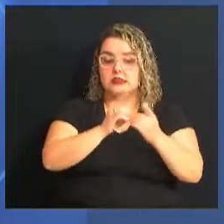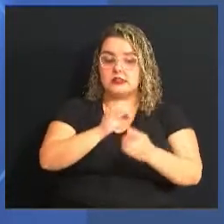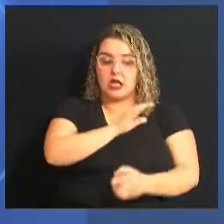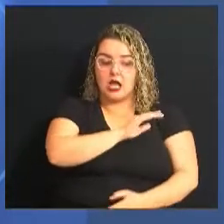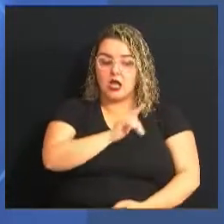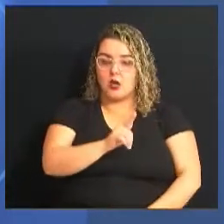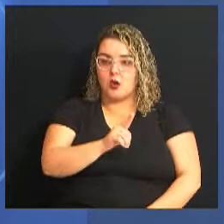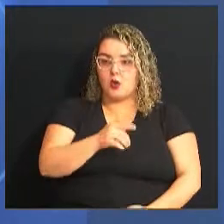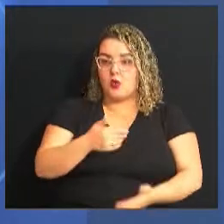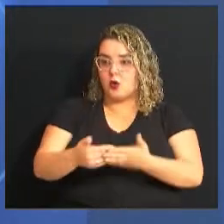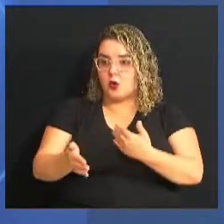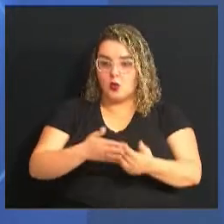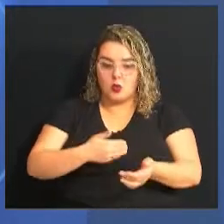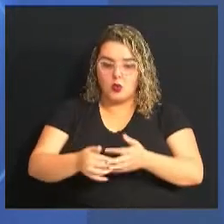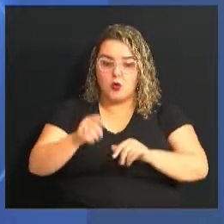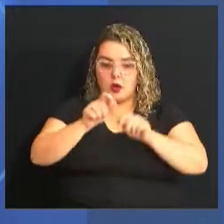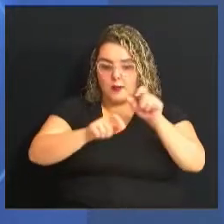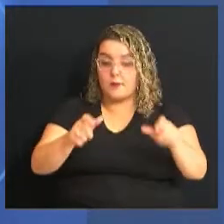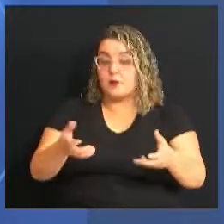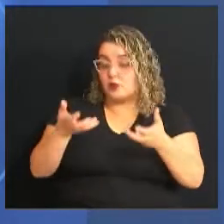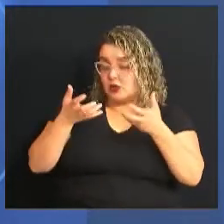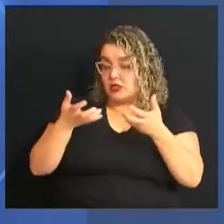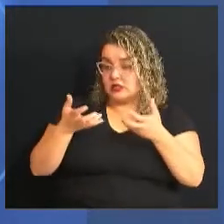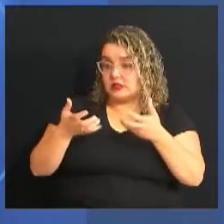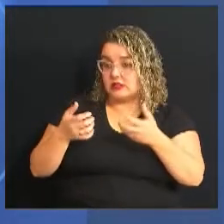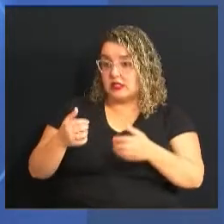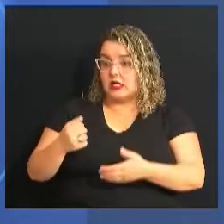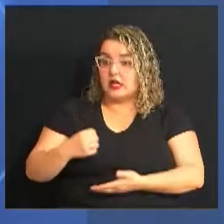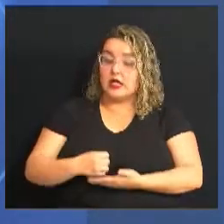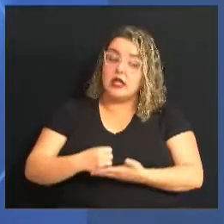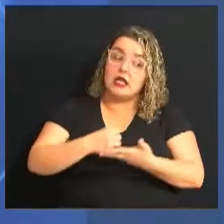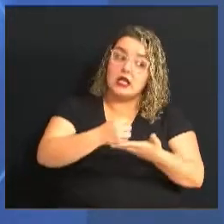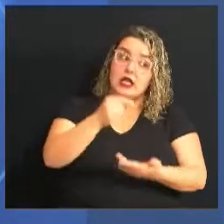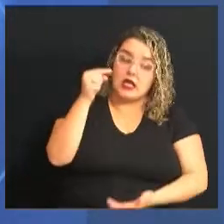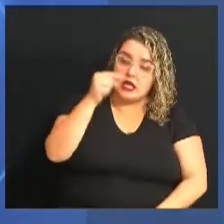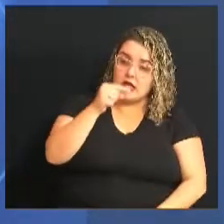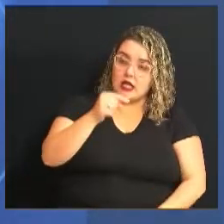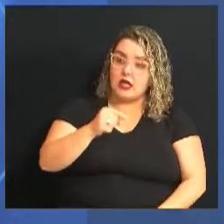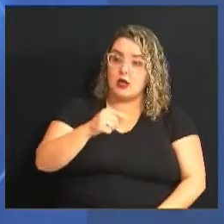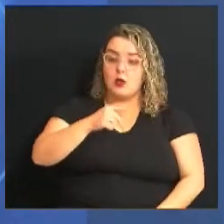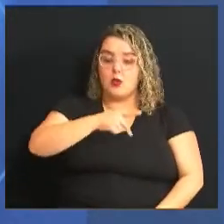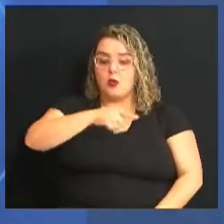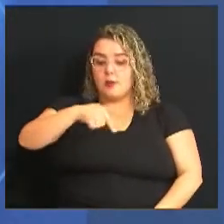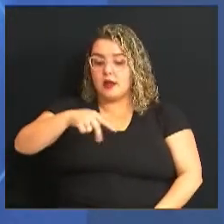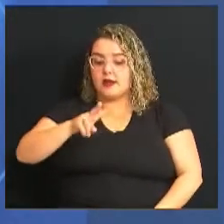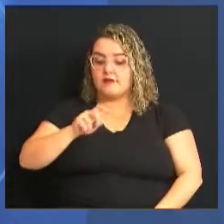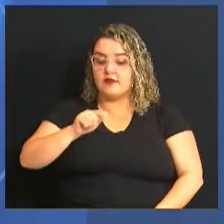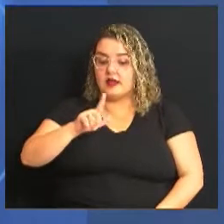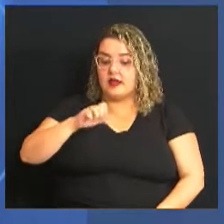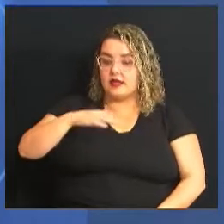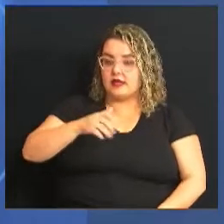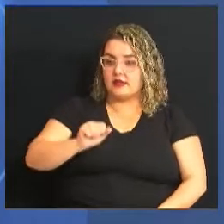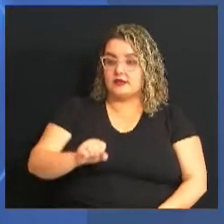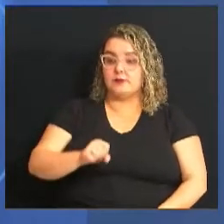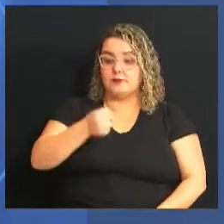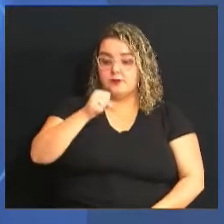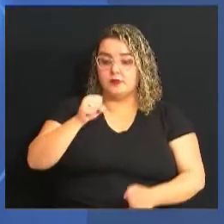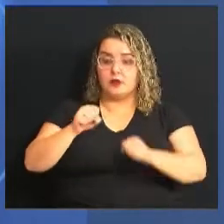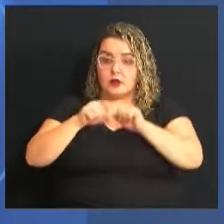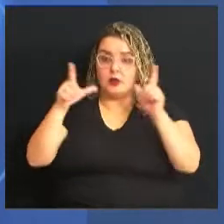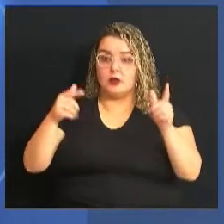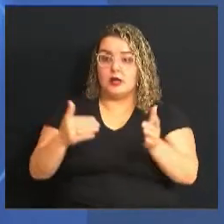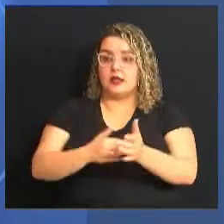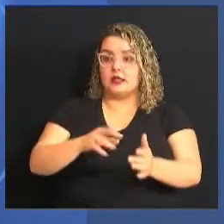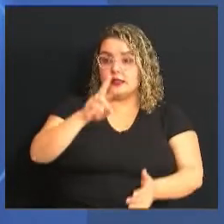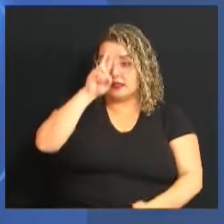qualquer outra pessoa que queira se deslocar até o Parque Valença. e funciona das 8 da manhã ao meio-dia e da 1